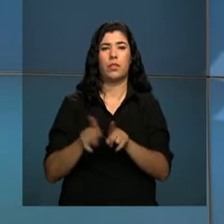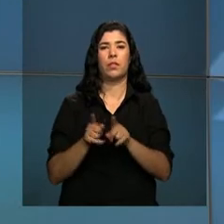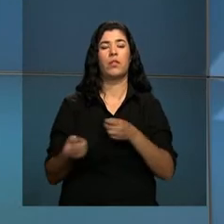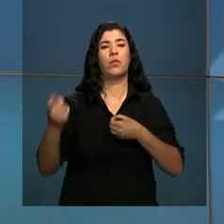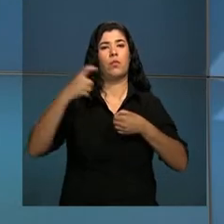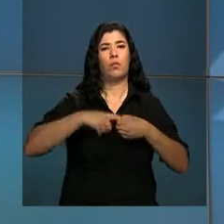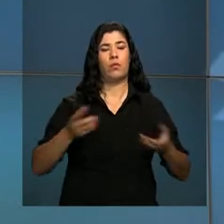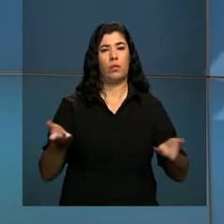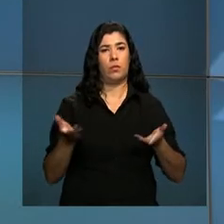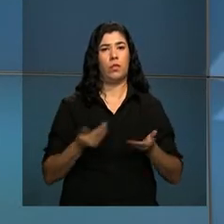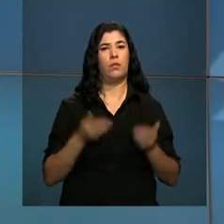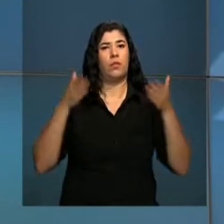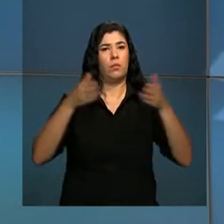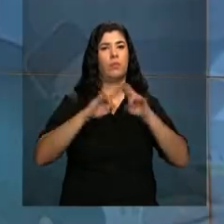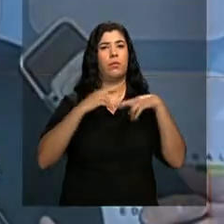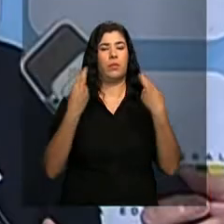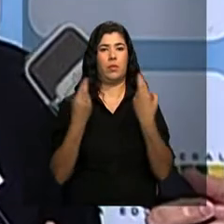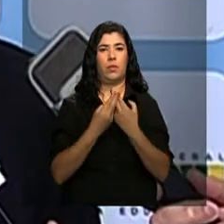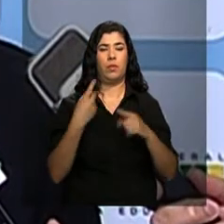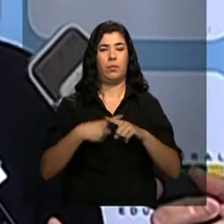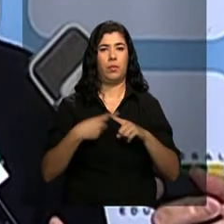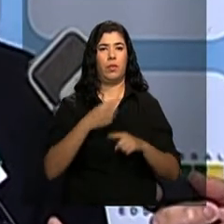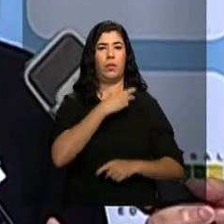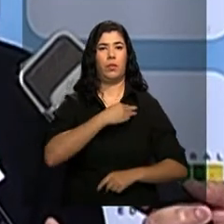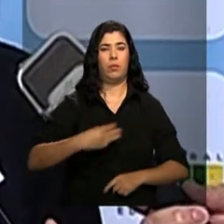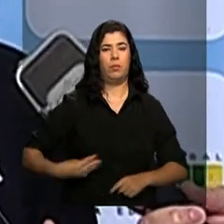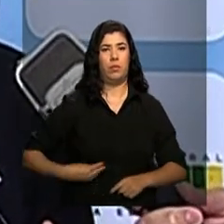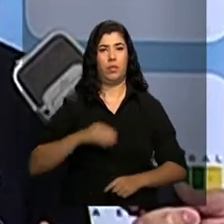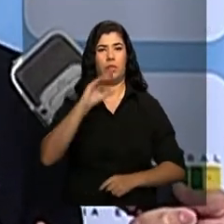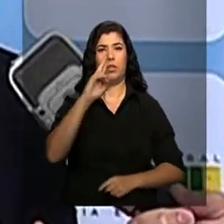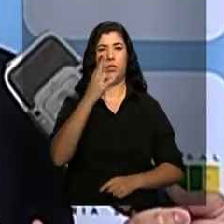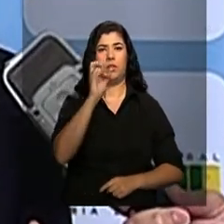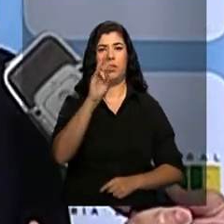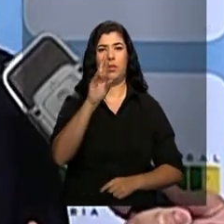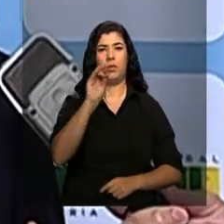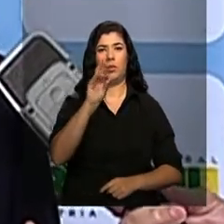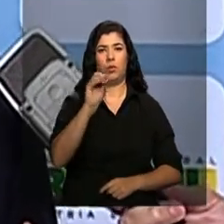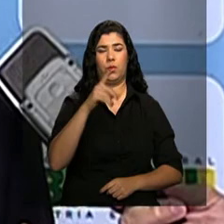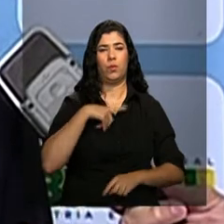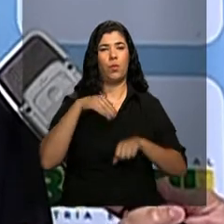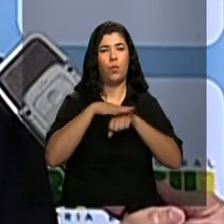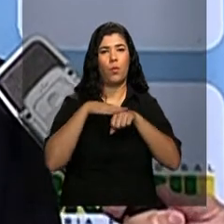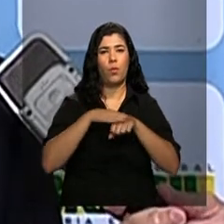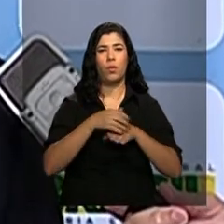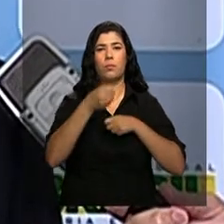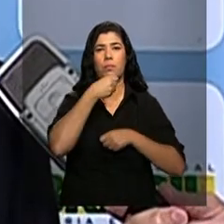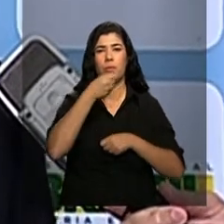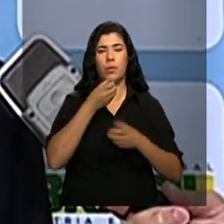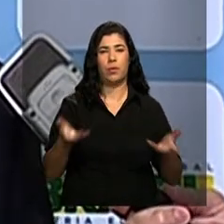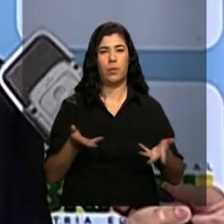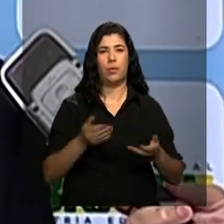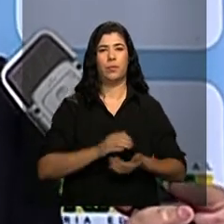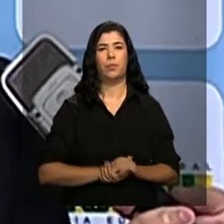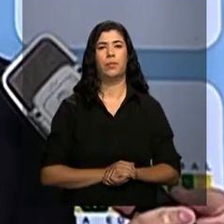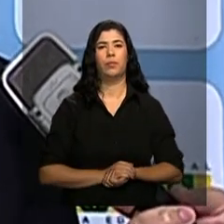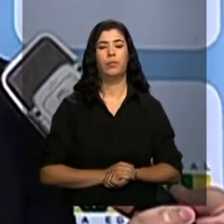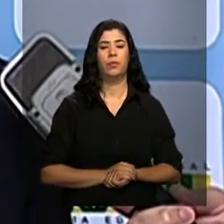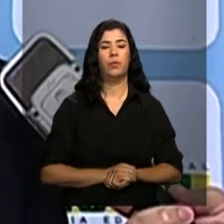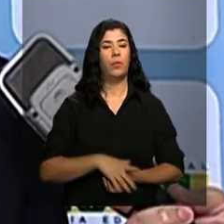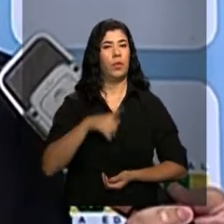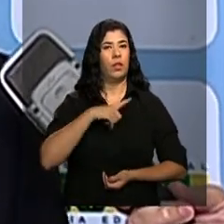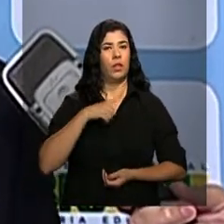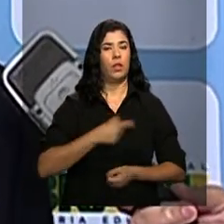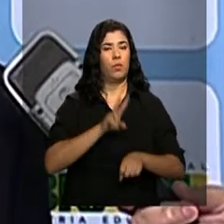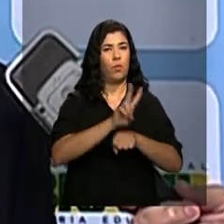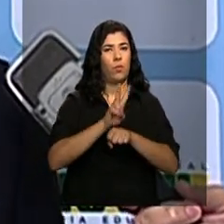Nós vamos voltar agora ao local do evento, porque o ministro Arthur Chiouro conversa com a imprensa. Vamos acompanhar. Maior controle, com maior